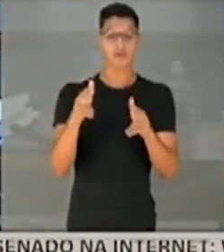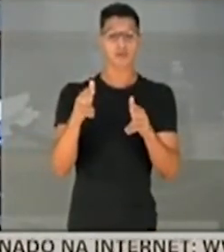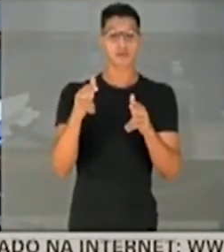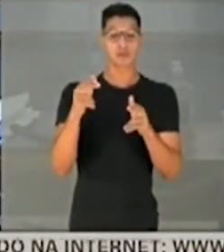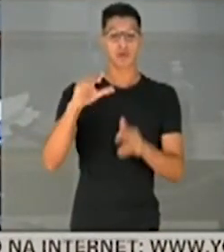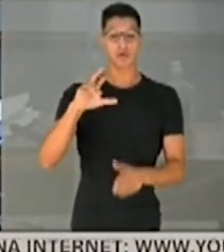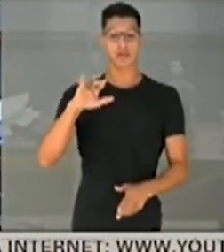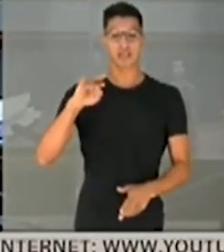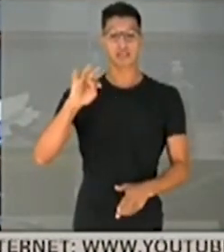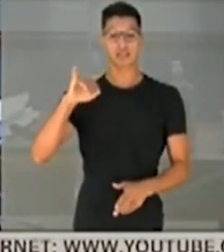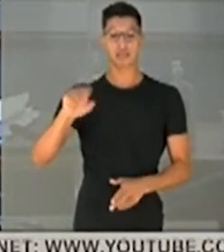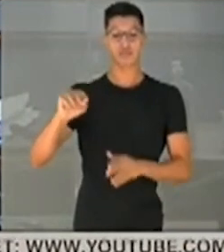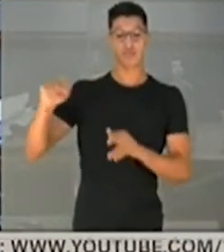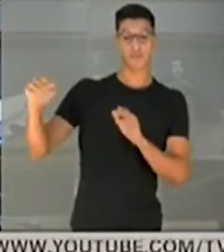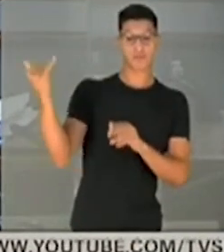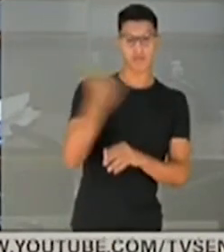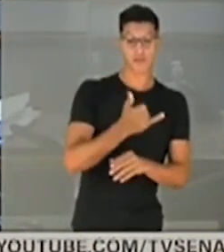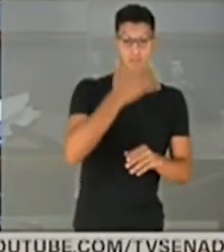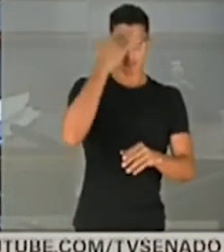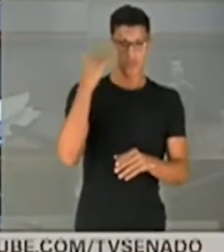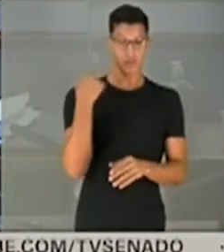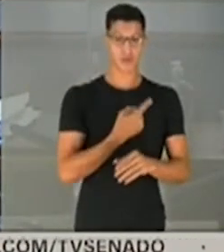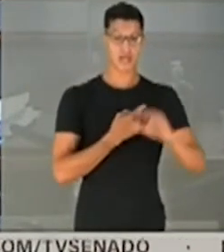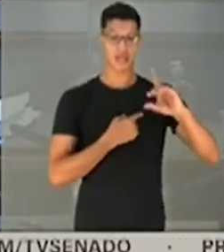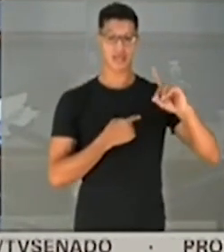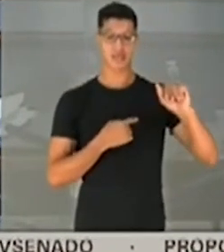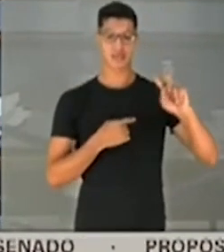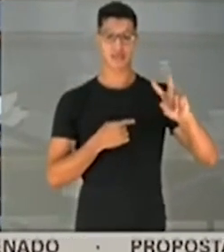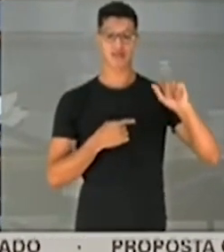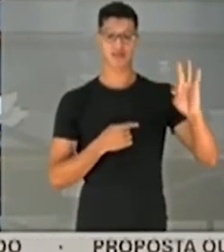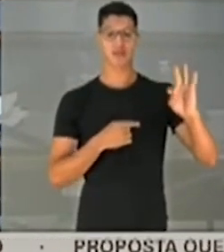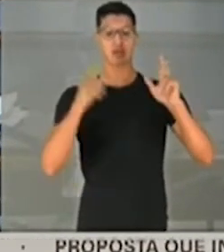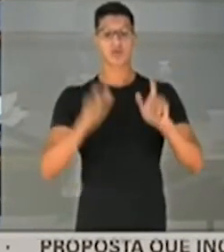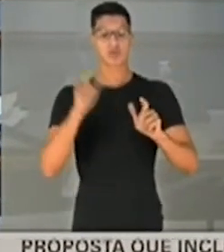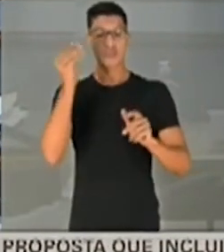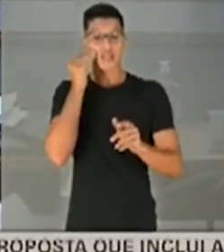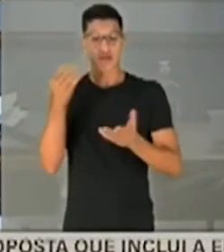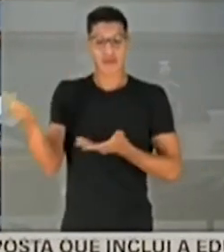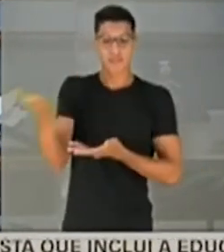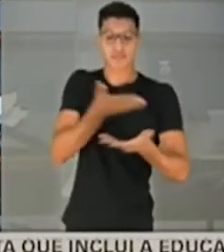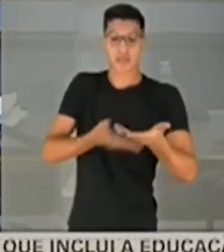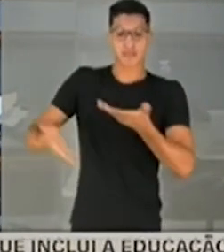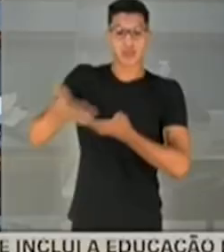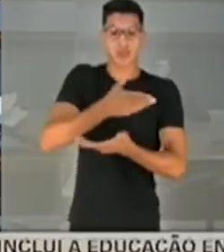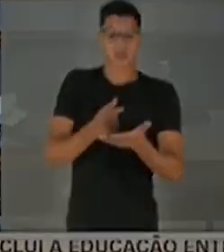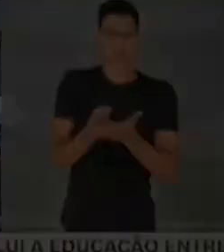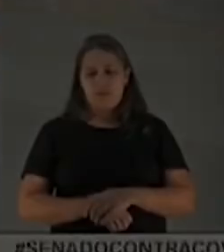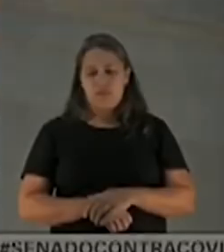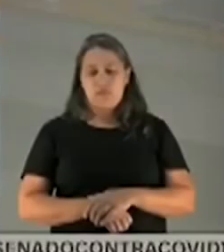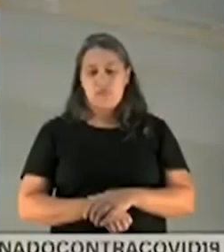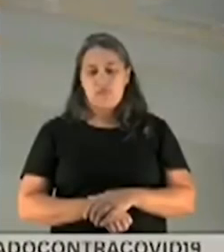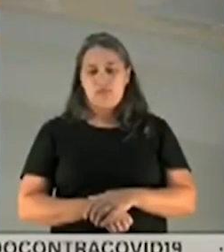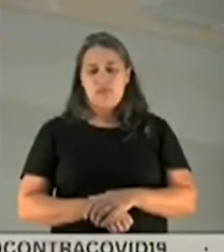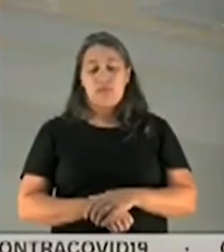o Cristiano, foi para o pessoal nosso da Davat, onde ele tentava intermediar a aquisição de vacinas.